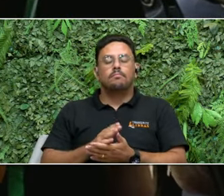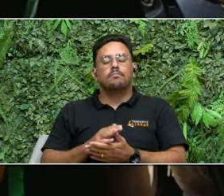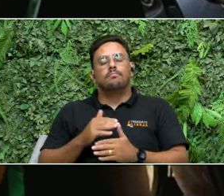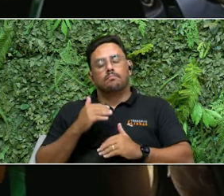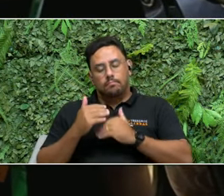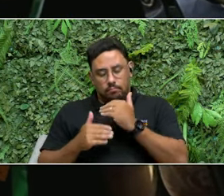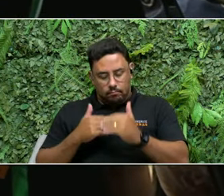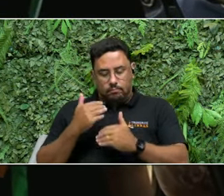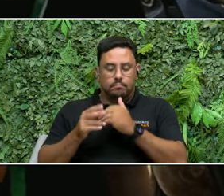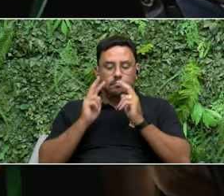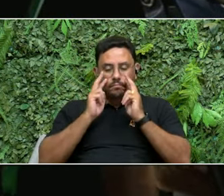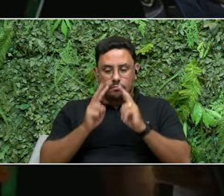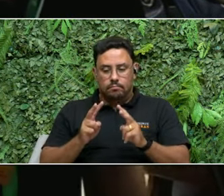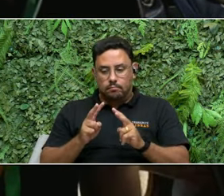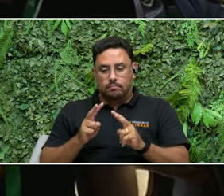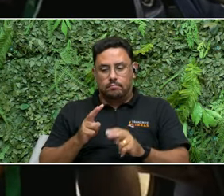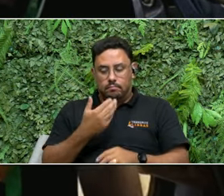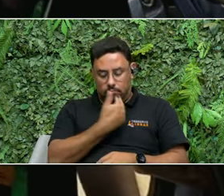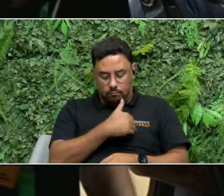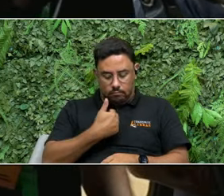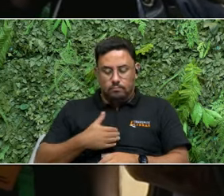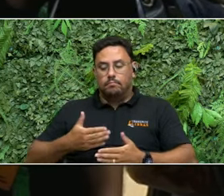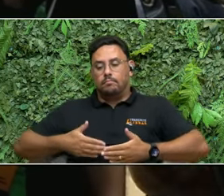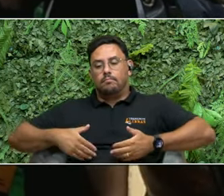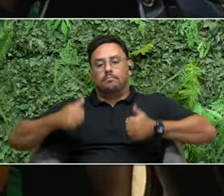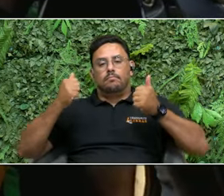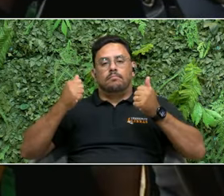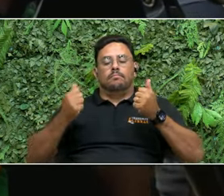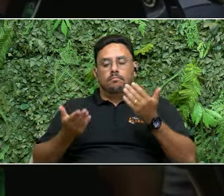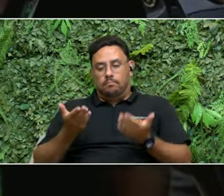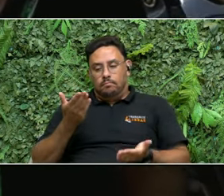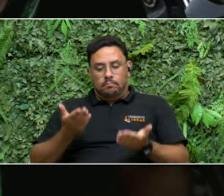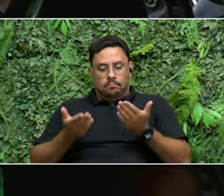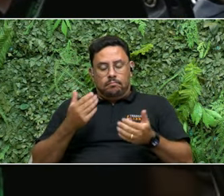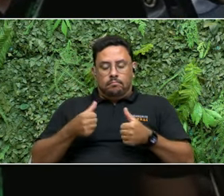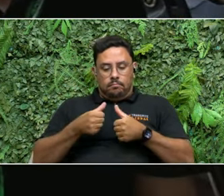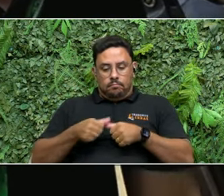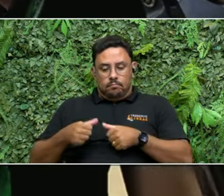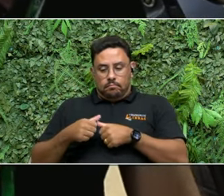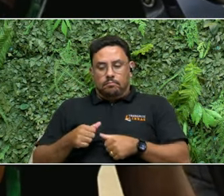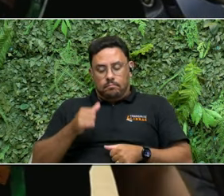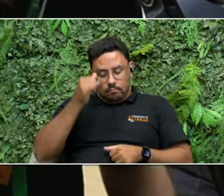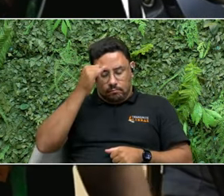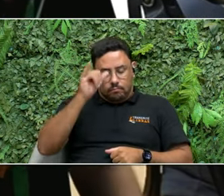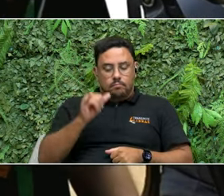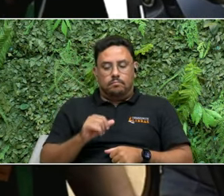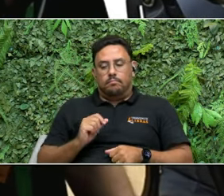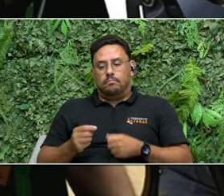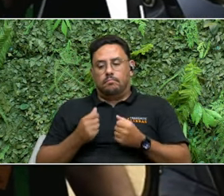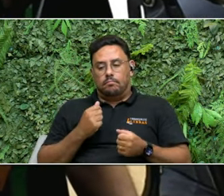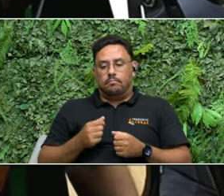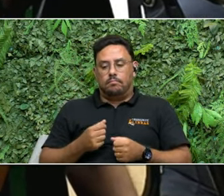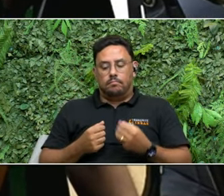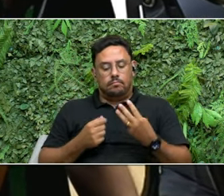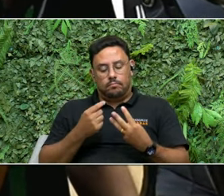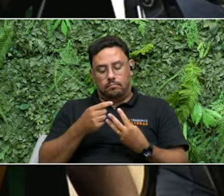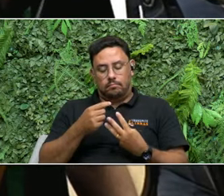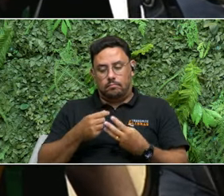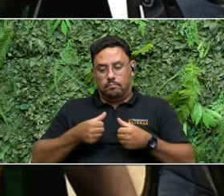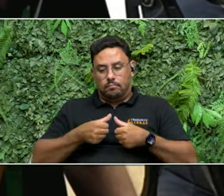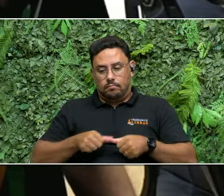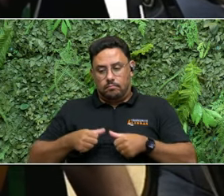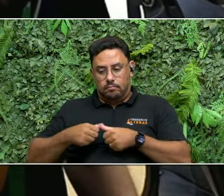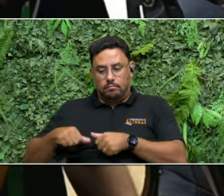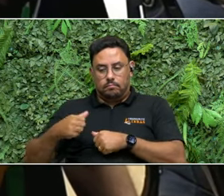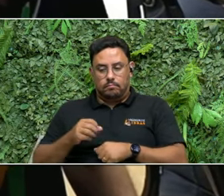tempo a gente vai ver um Atlético melhor mais equilibrado e defensivamente evitando te tomar esses gols acho que a questão dos Três zagueiros pode ser repensada